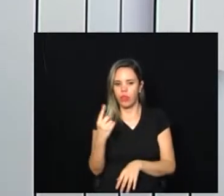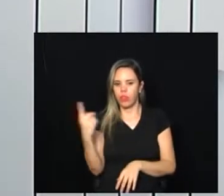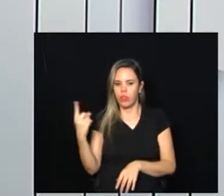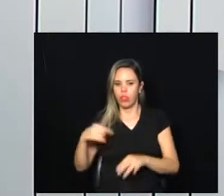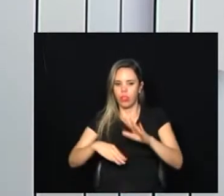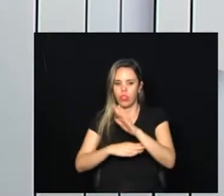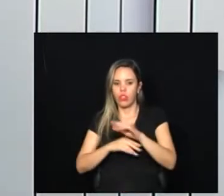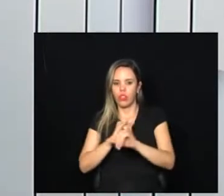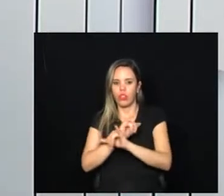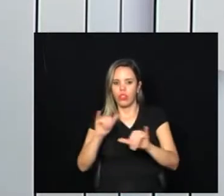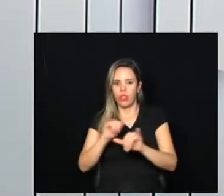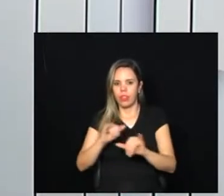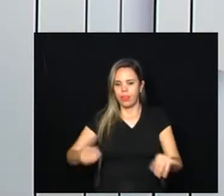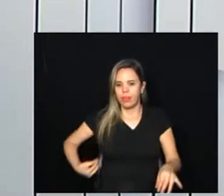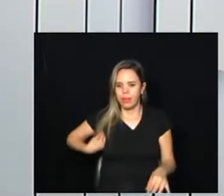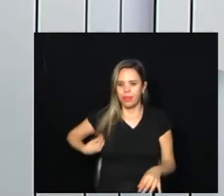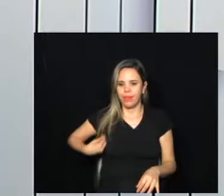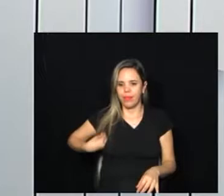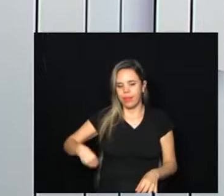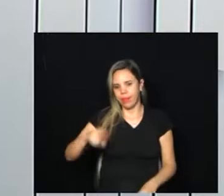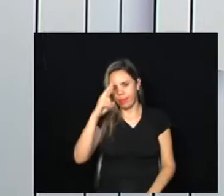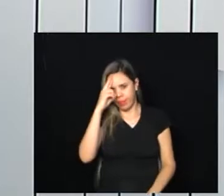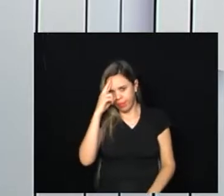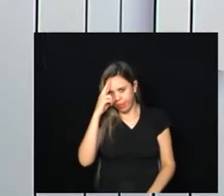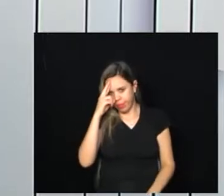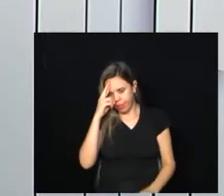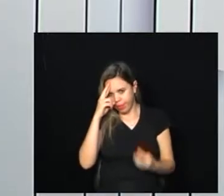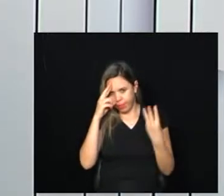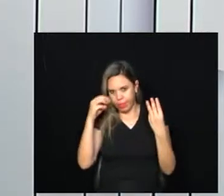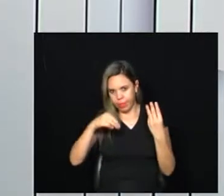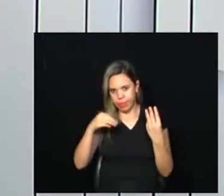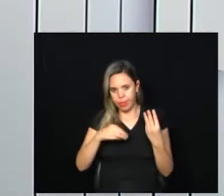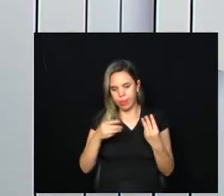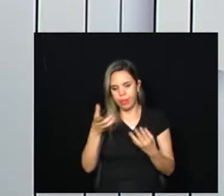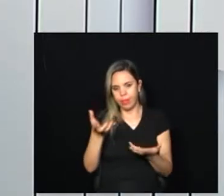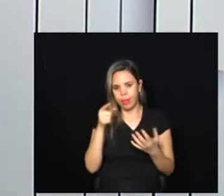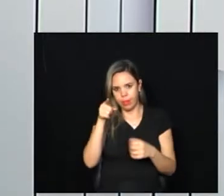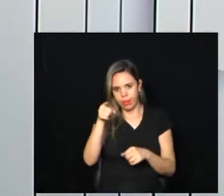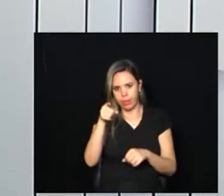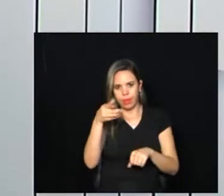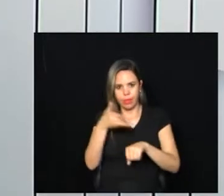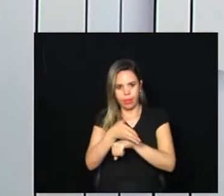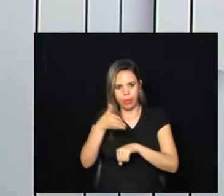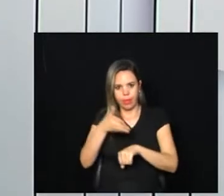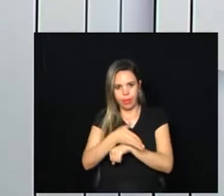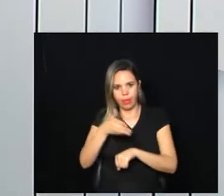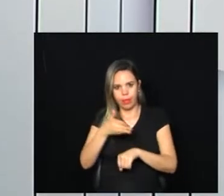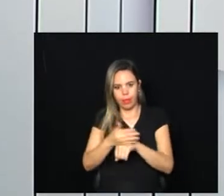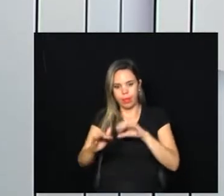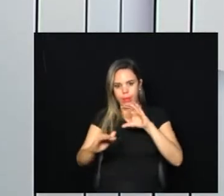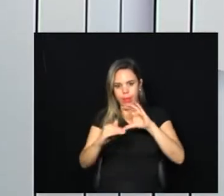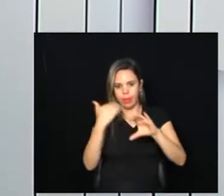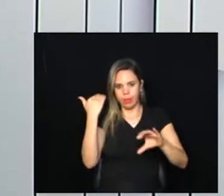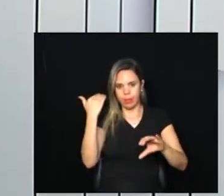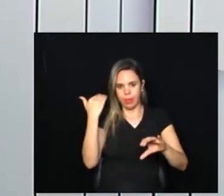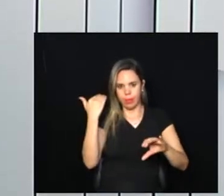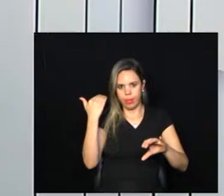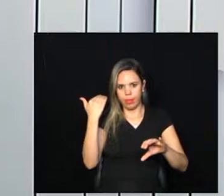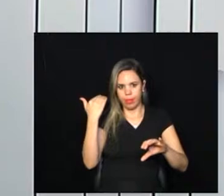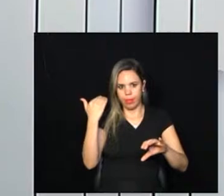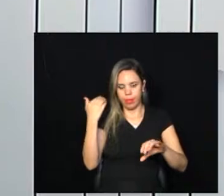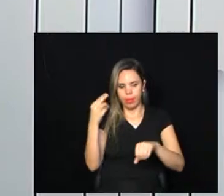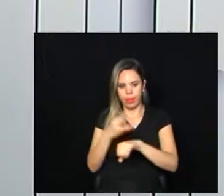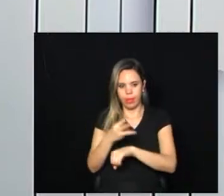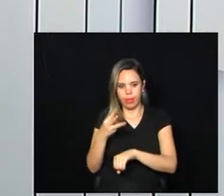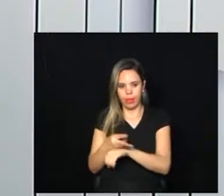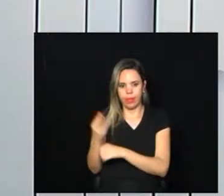Câmara Notícia ao vivo, 12:03. Eu quero a sua participação. Envie a sua mensagem para o número do